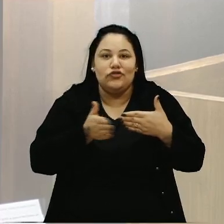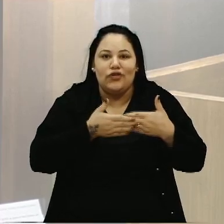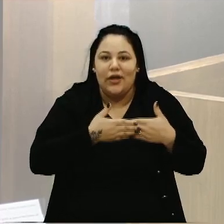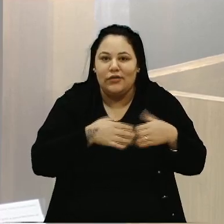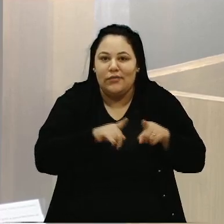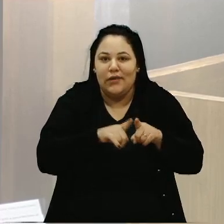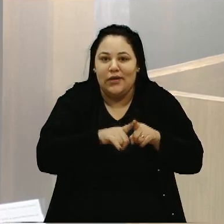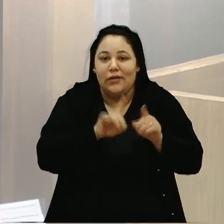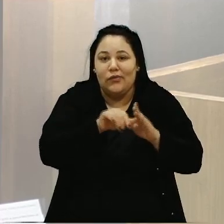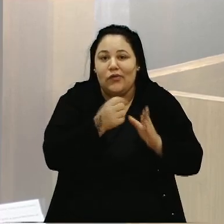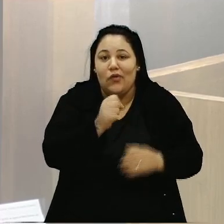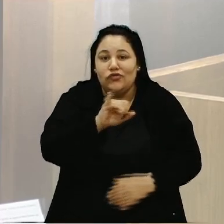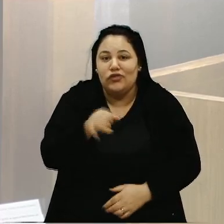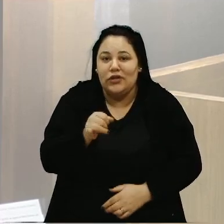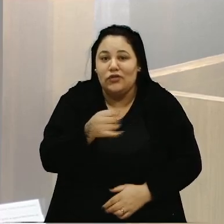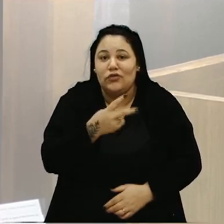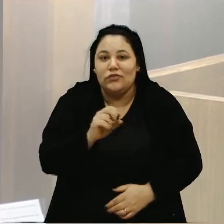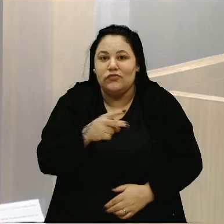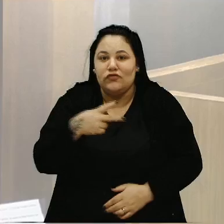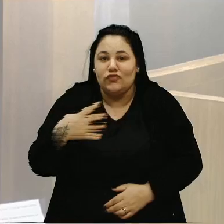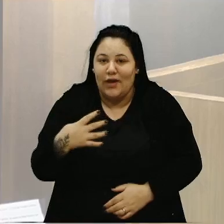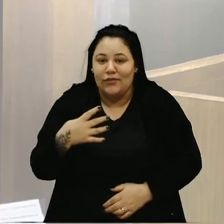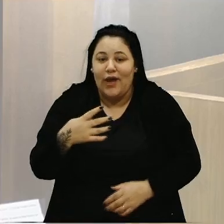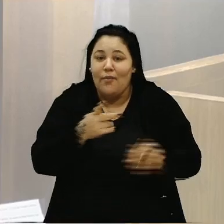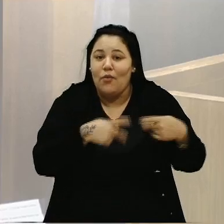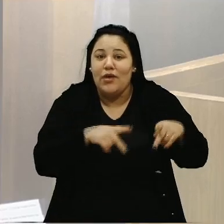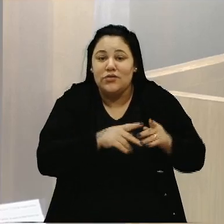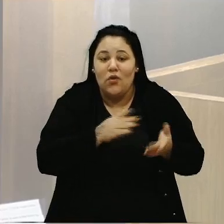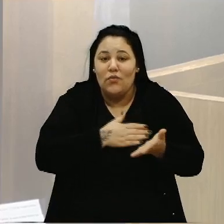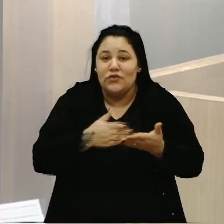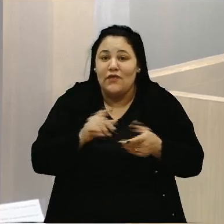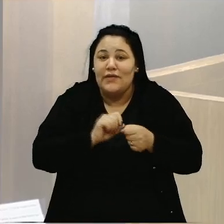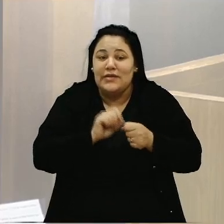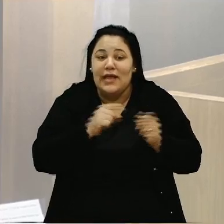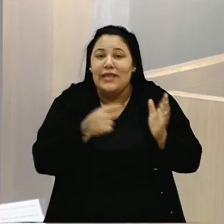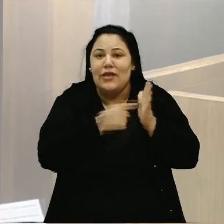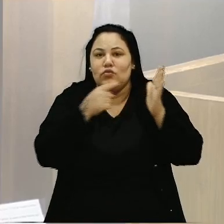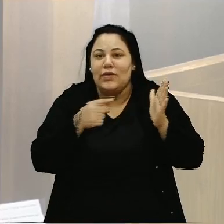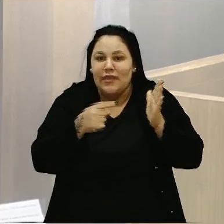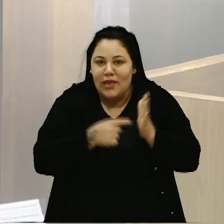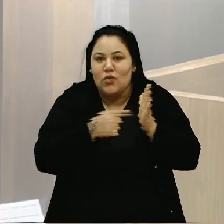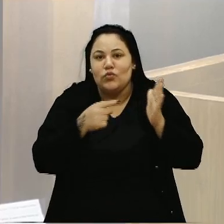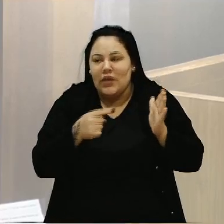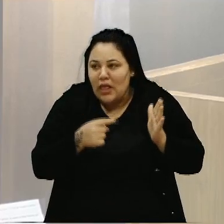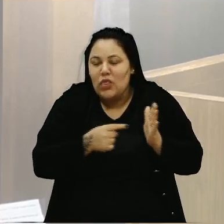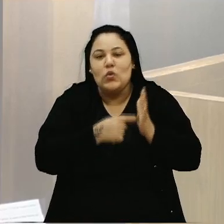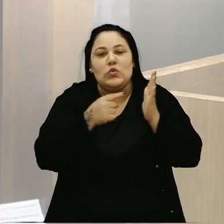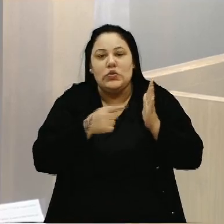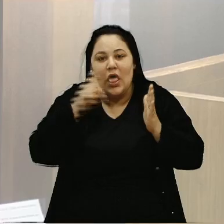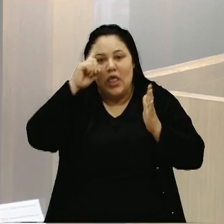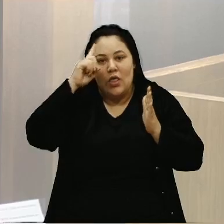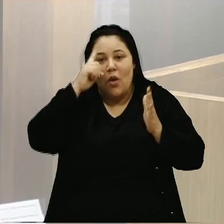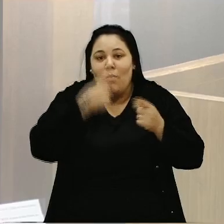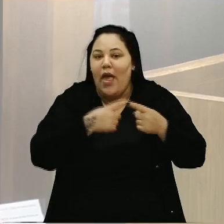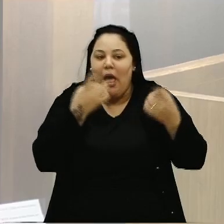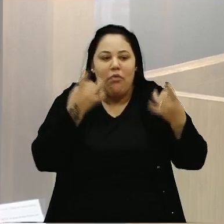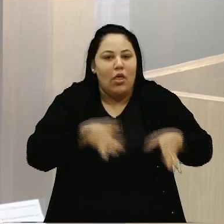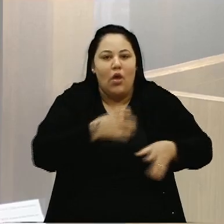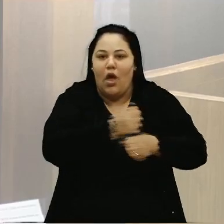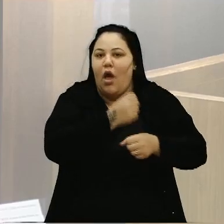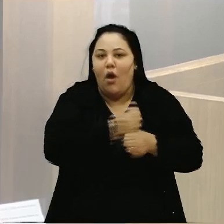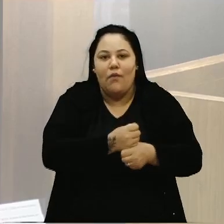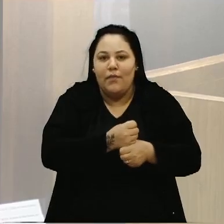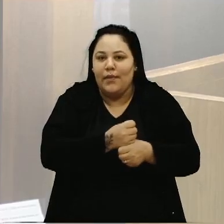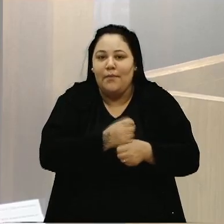de janeiro de 2024. A população passou a denunciar de forma recorrente o abandono da obra e a diminuição do efetivo de